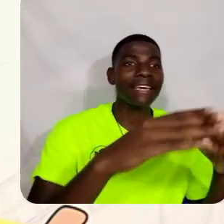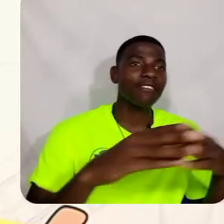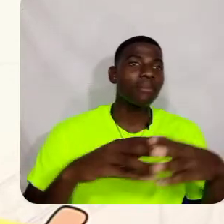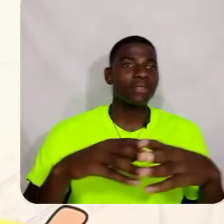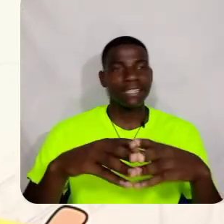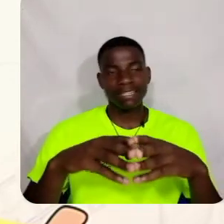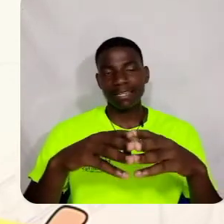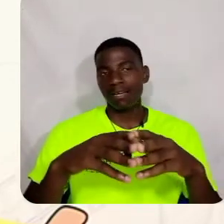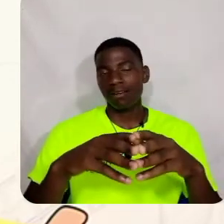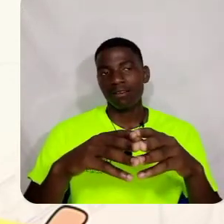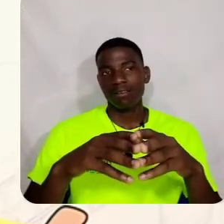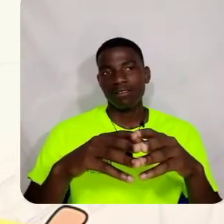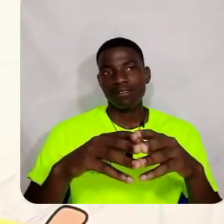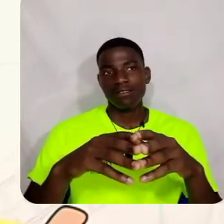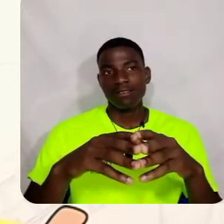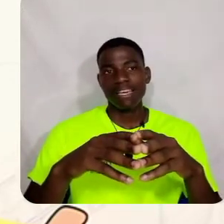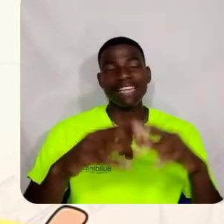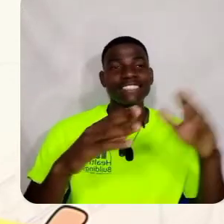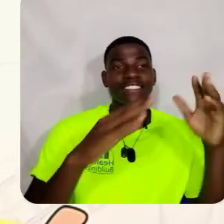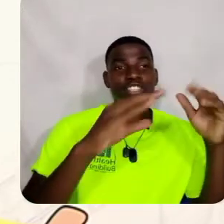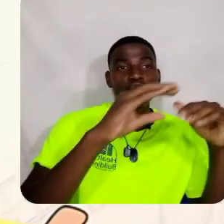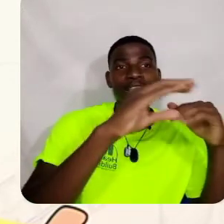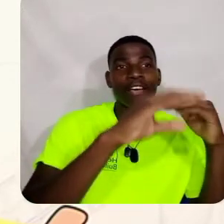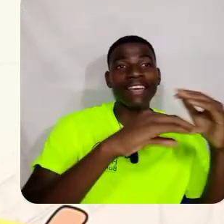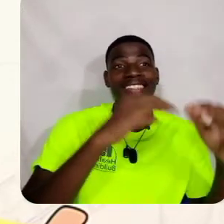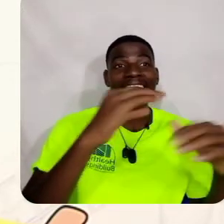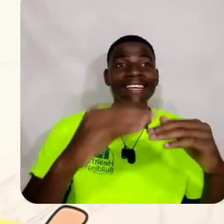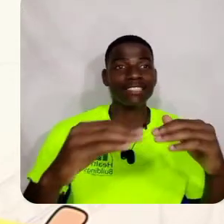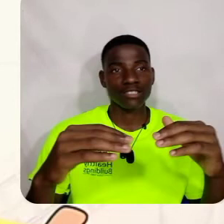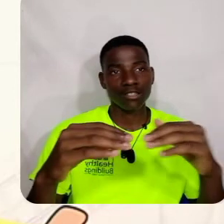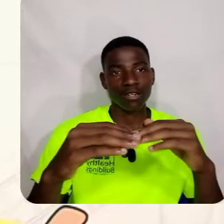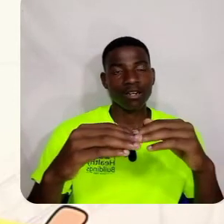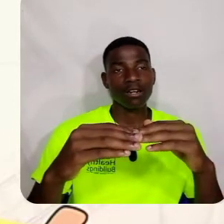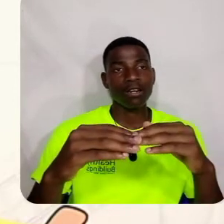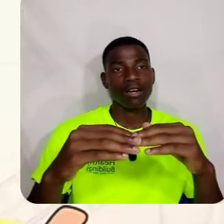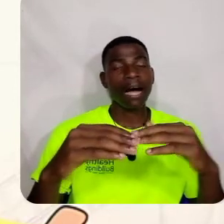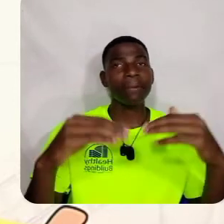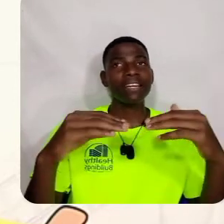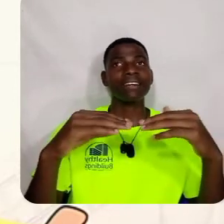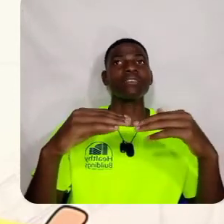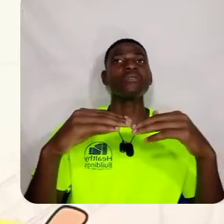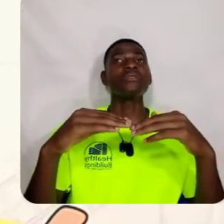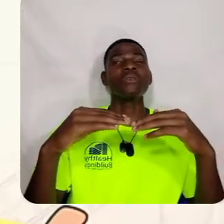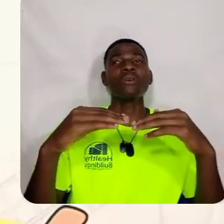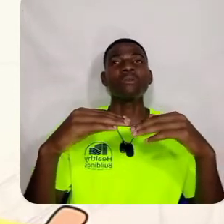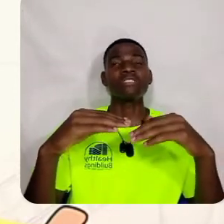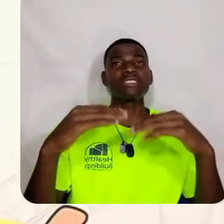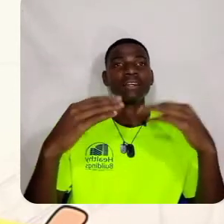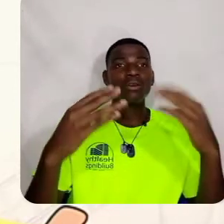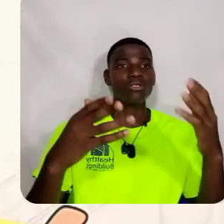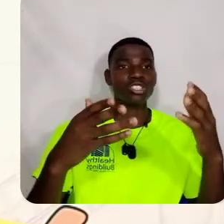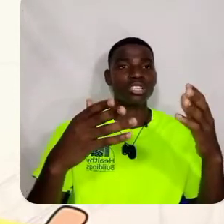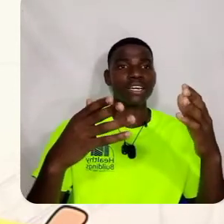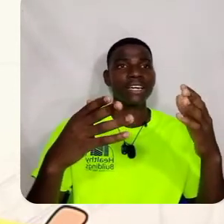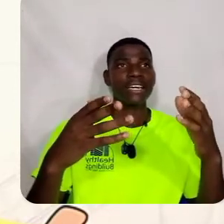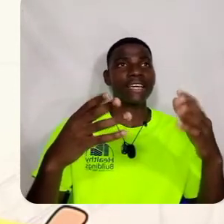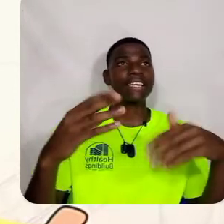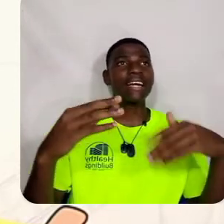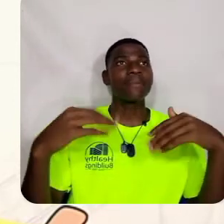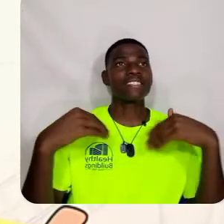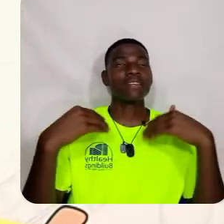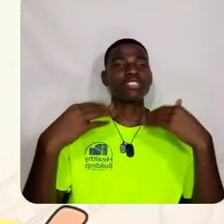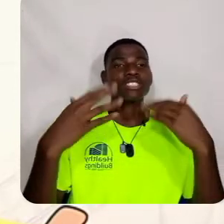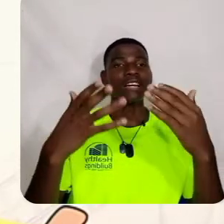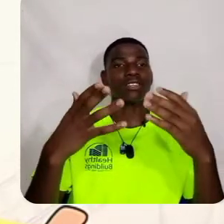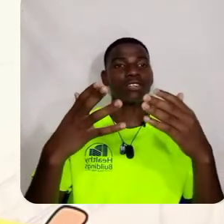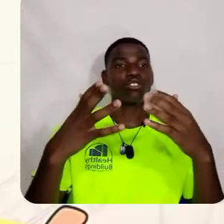sabe quem vai poder entrar. Eles já se escolheram entre eles. Apenas os cidadãos é que